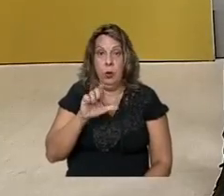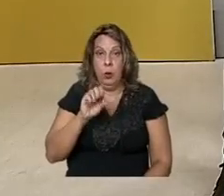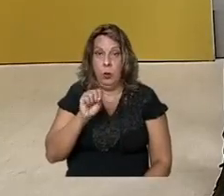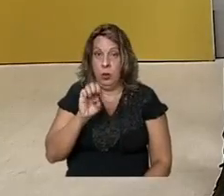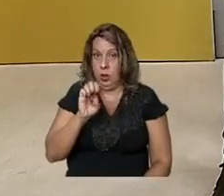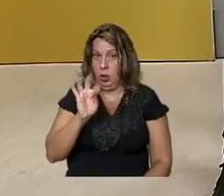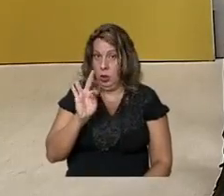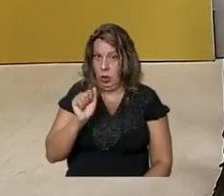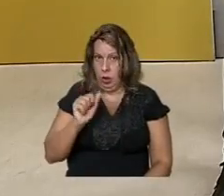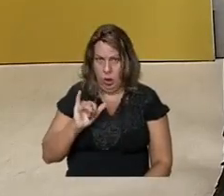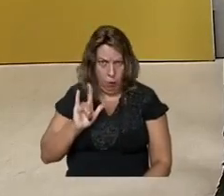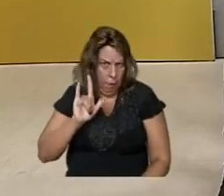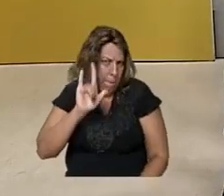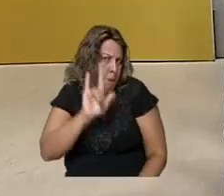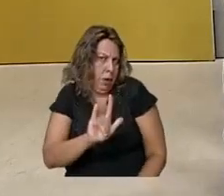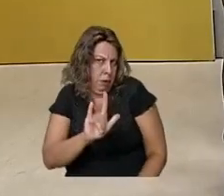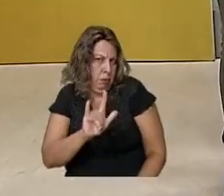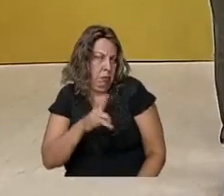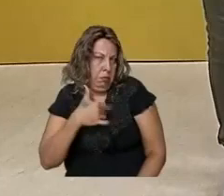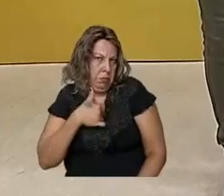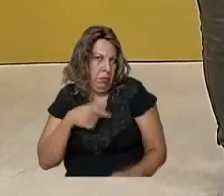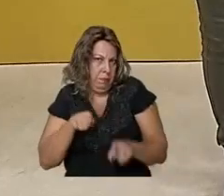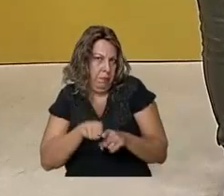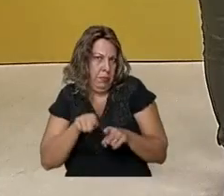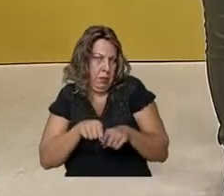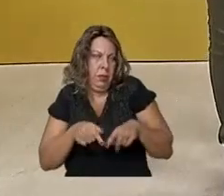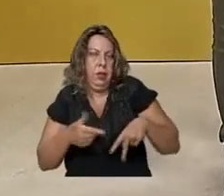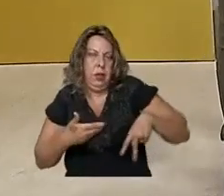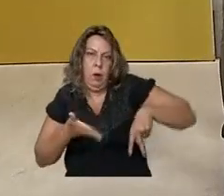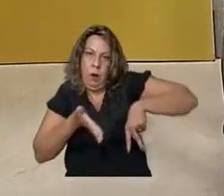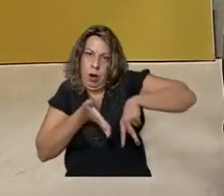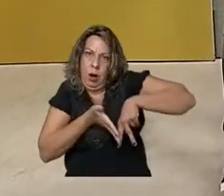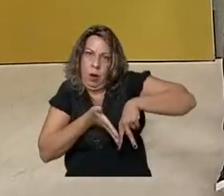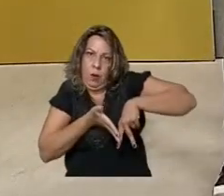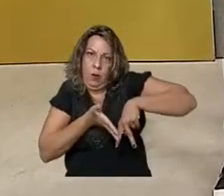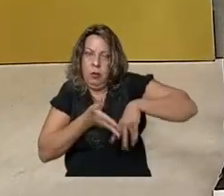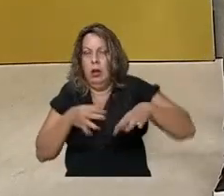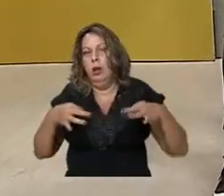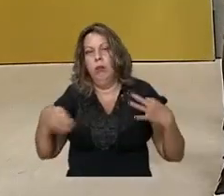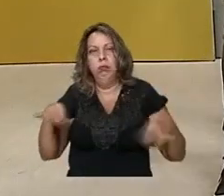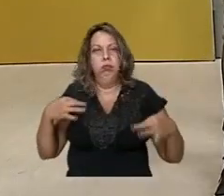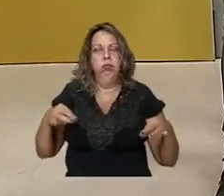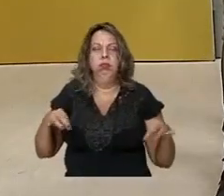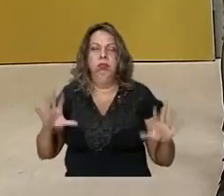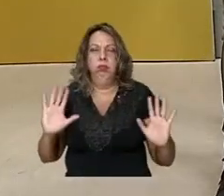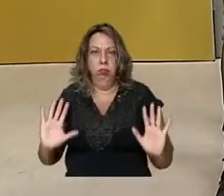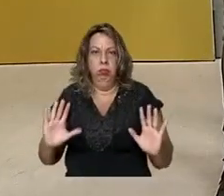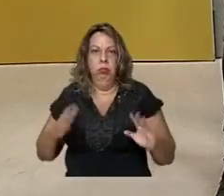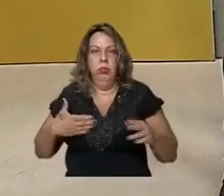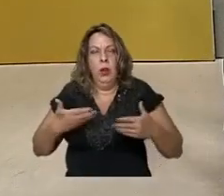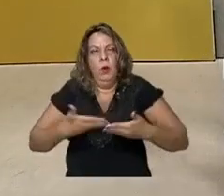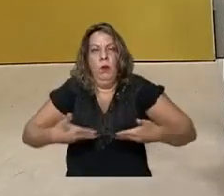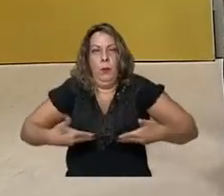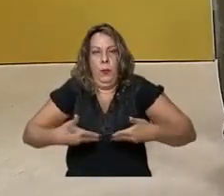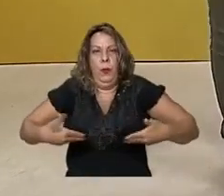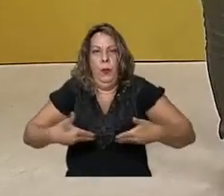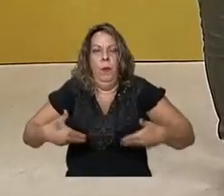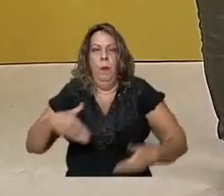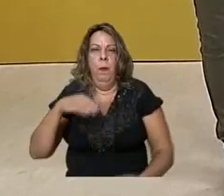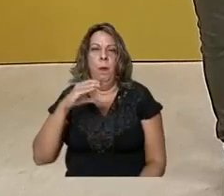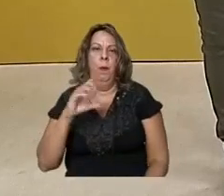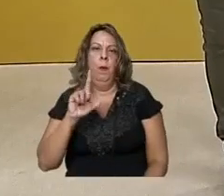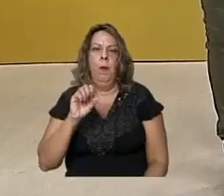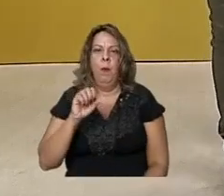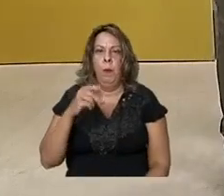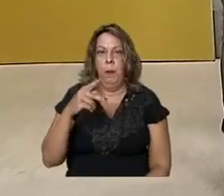Eu amei vocês, bem diferente, né? Uma calça assim, muito solta, também com cropped E tem muito mais por